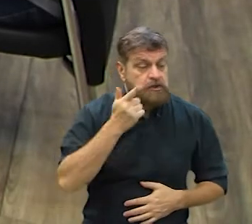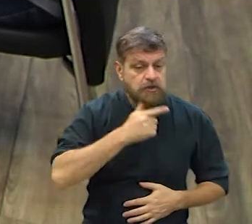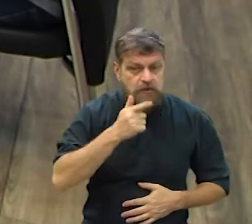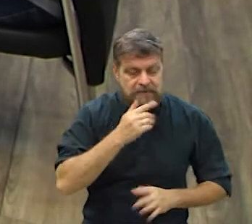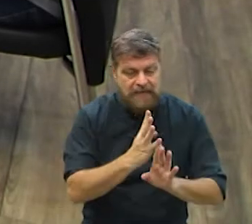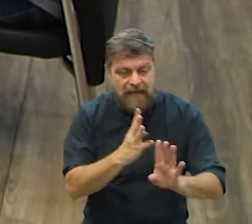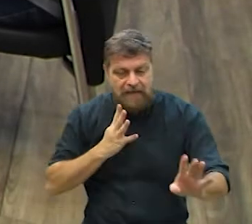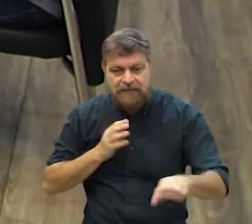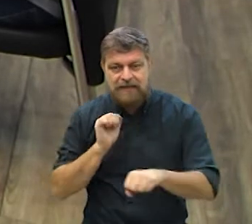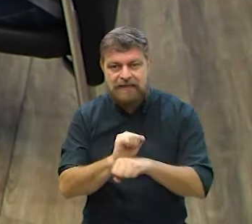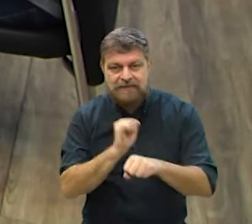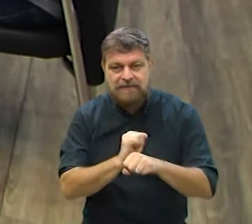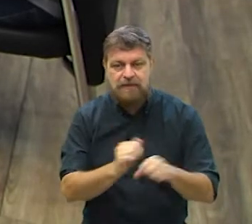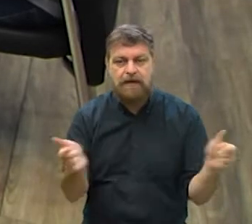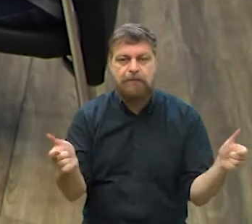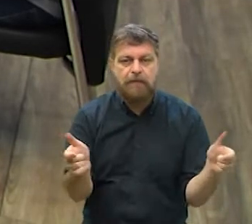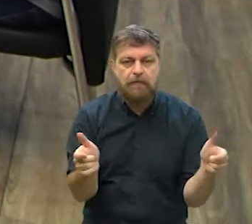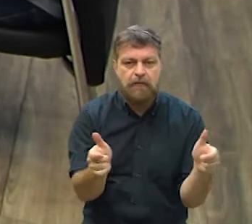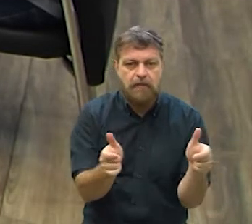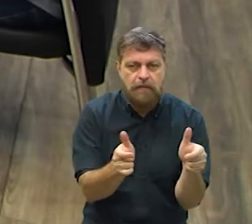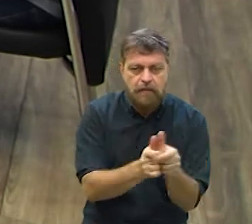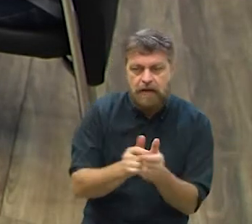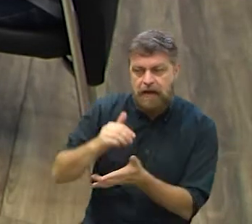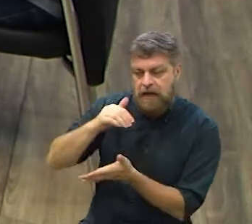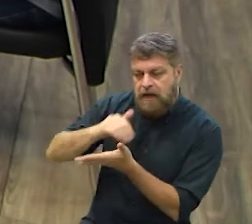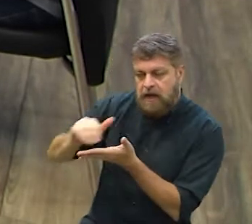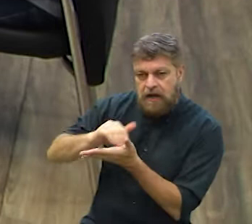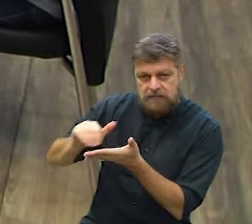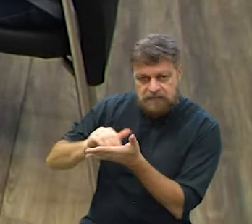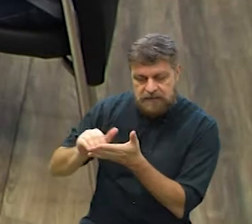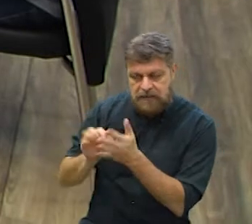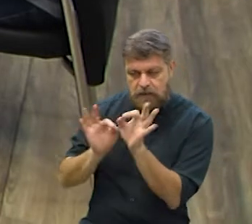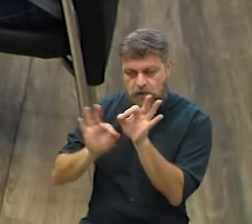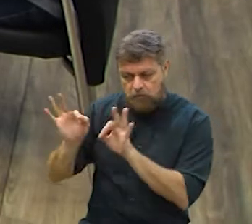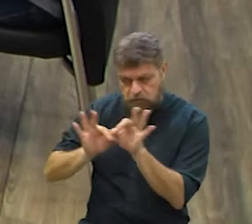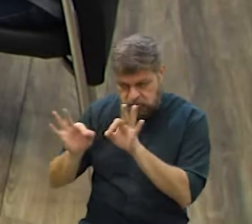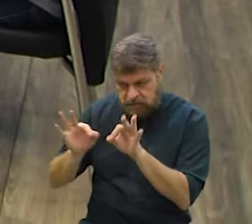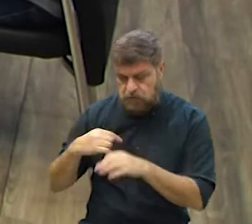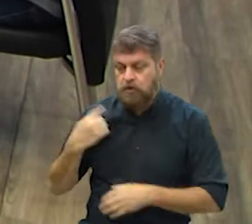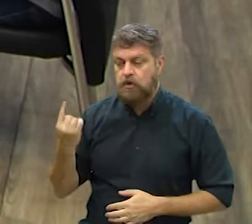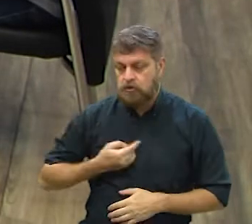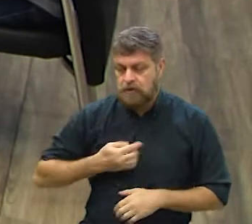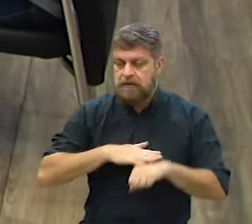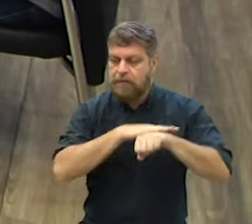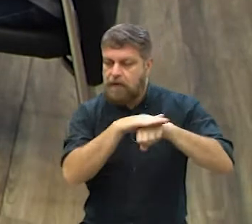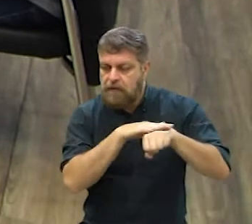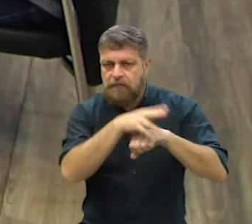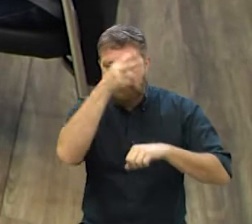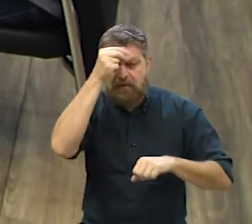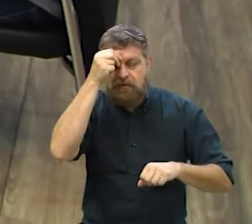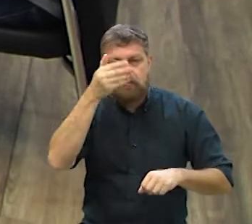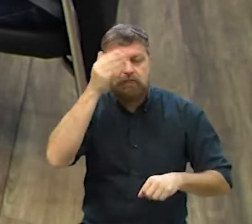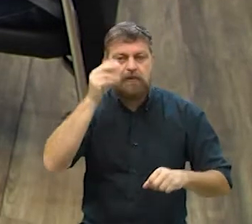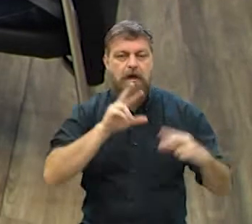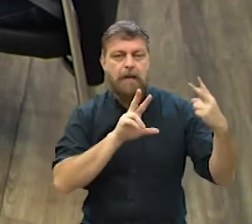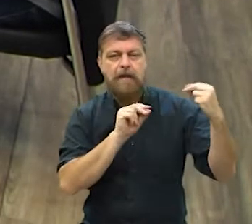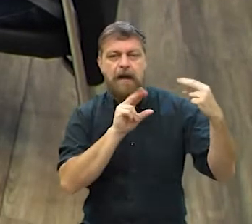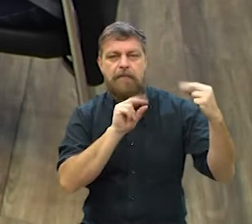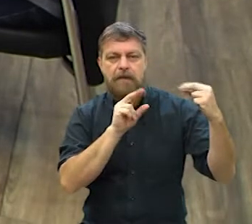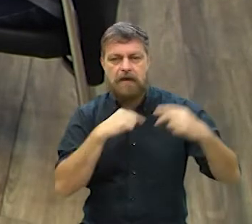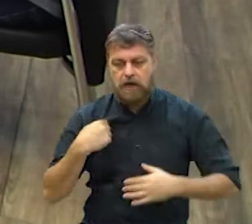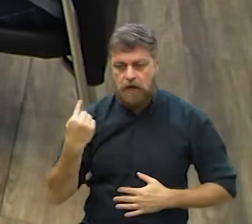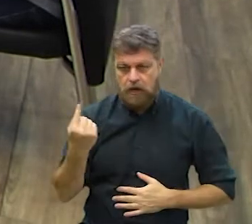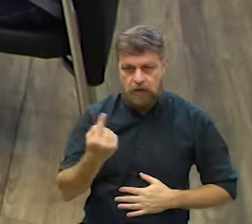diminuir esse déficit habitacional. Esse projeto citado pelo secretário, nós já viemos discutindo com o Executivo, enquanto Câmara,